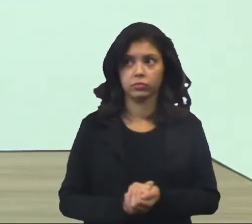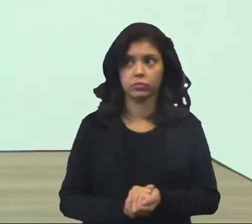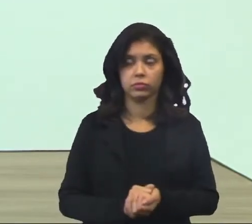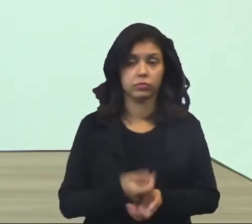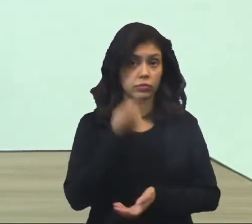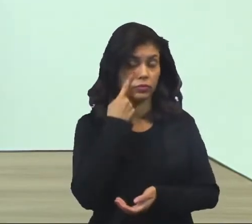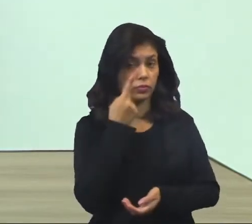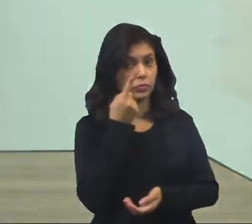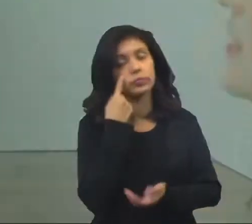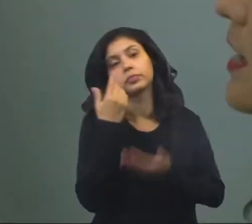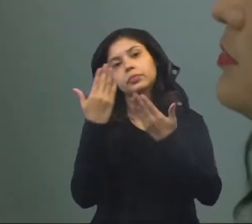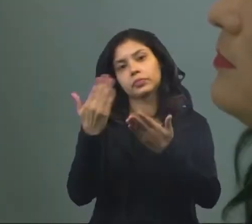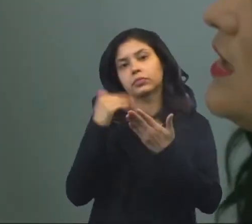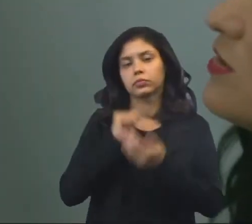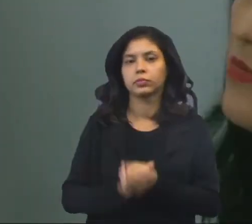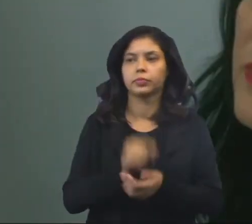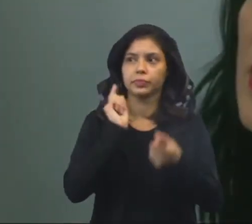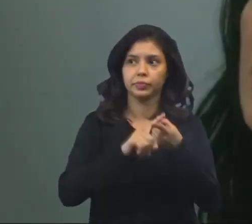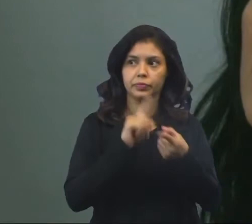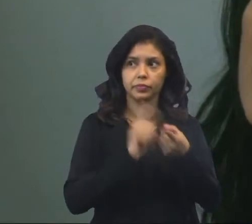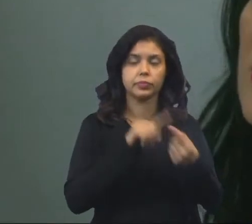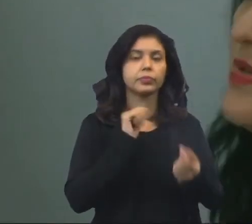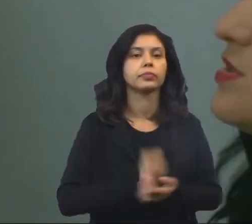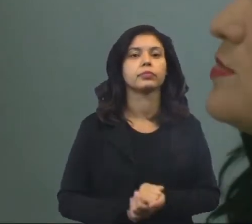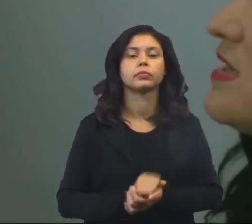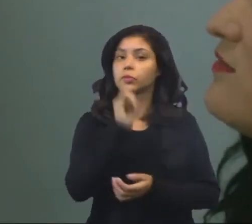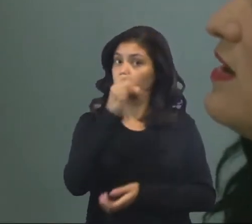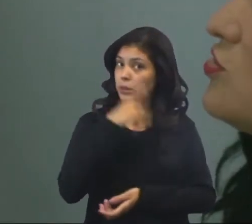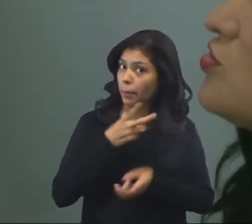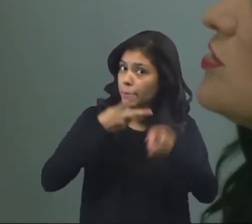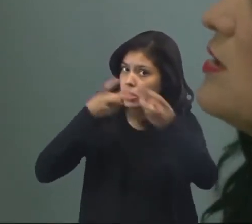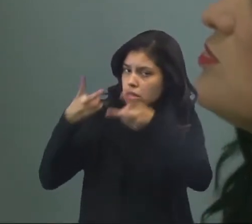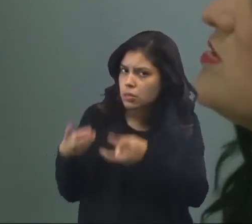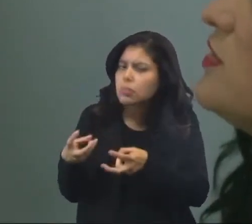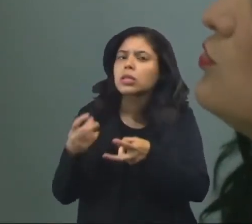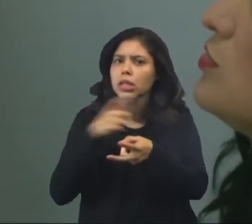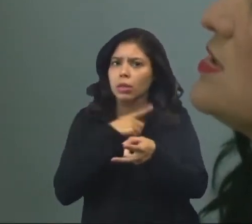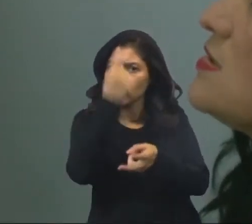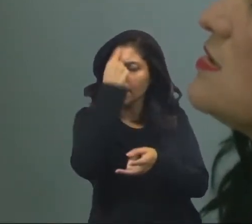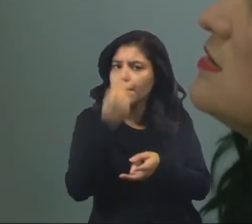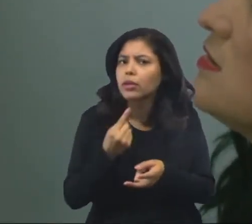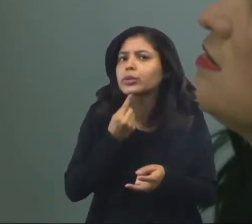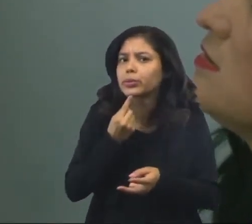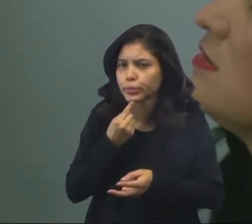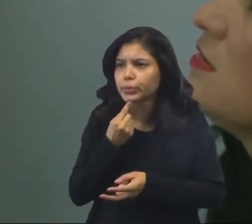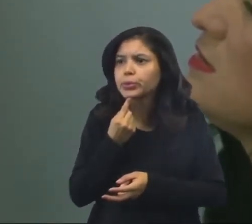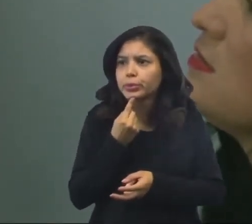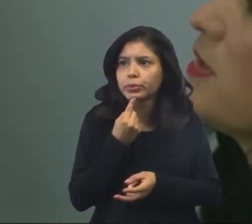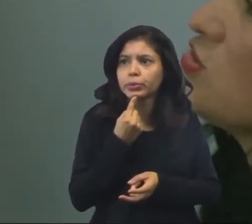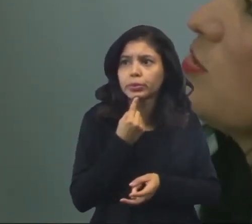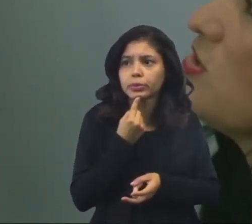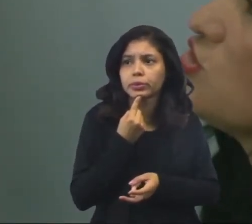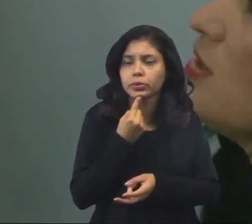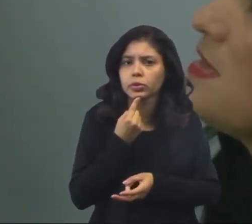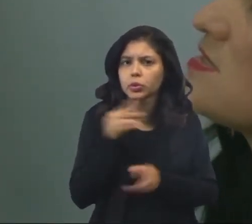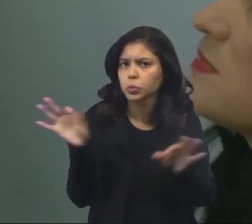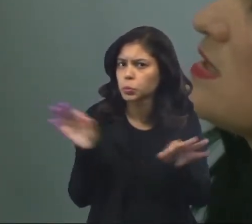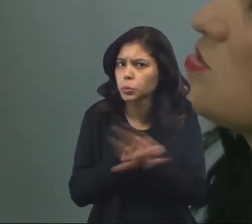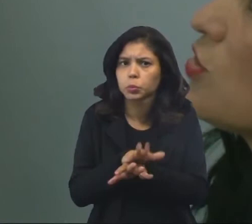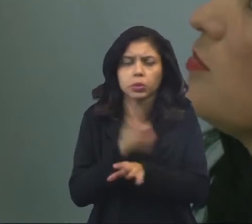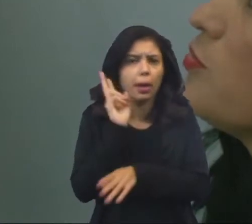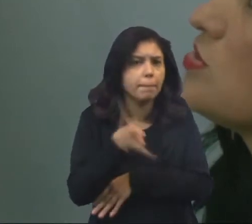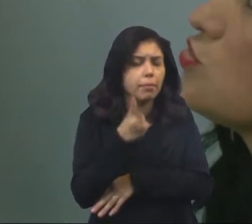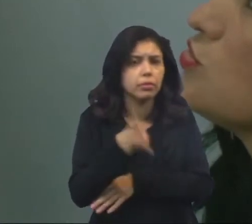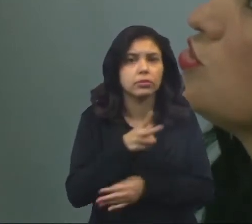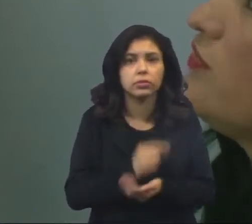vocês observam aqui, na primeira, ó, se você observar, nós só temos figuras, praticamente a mesma, né?